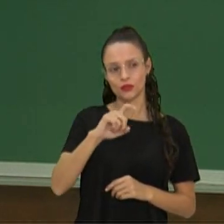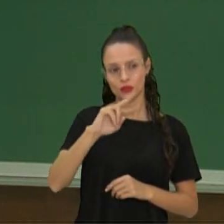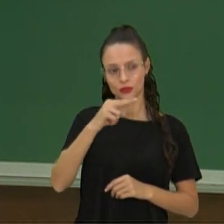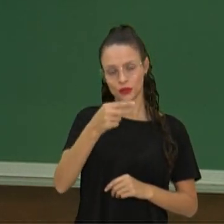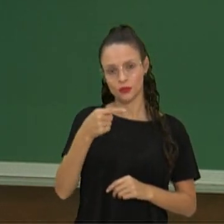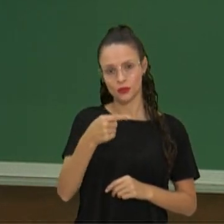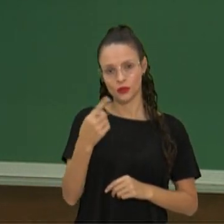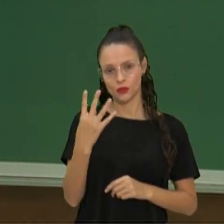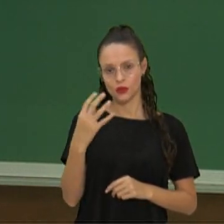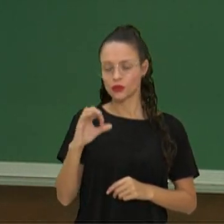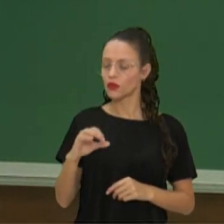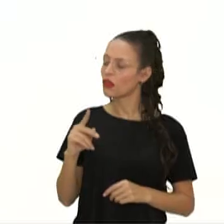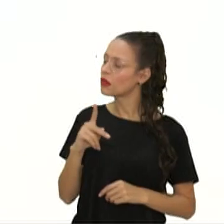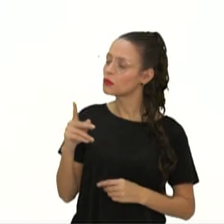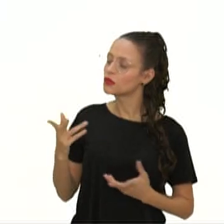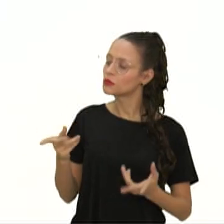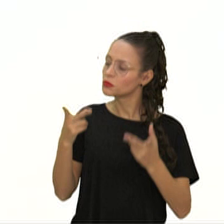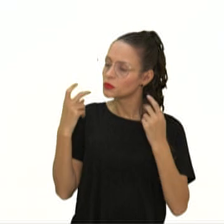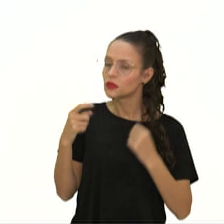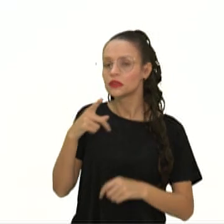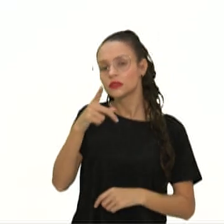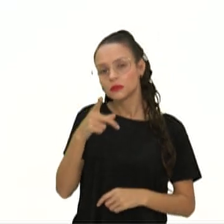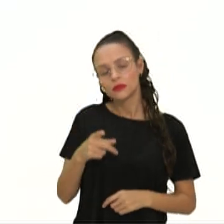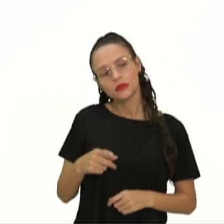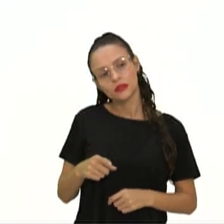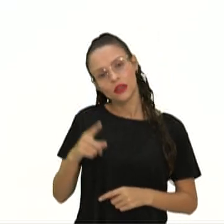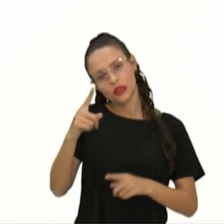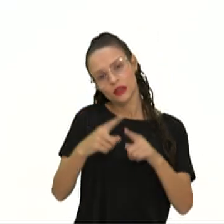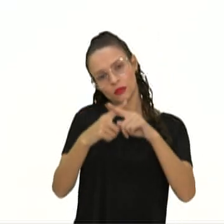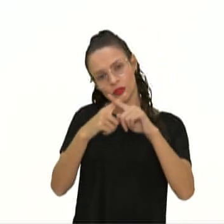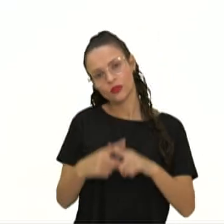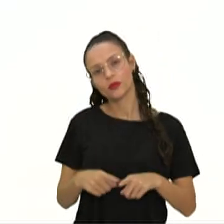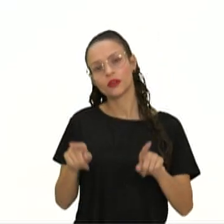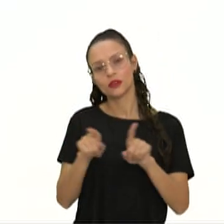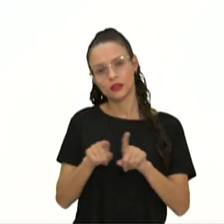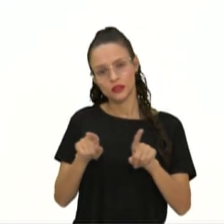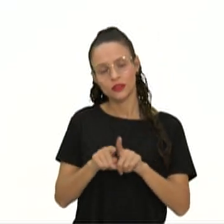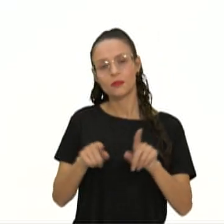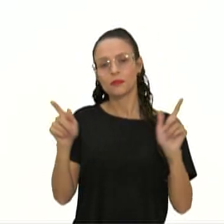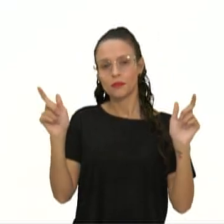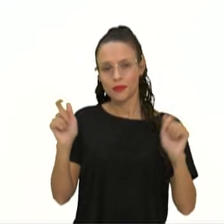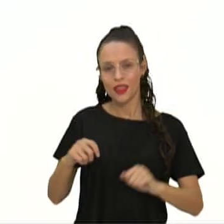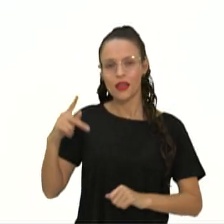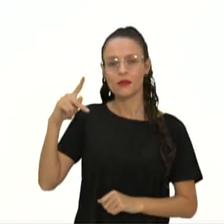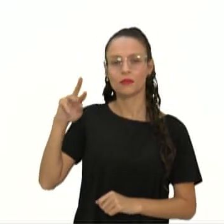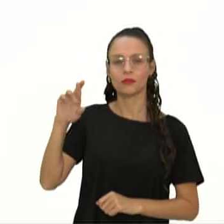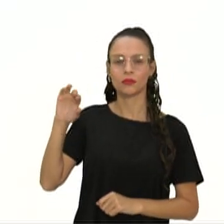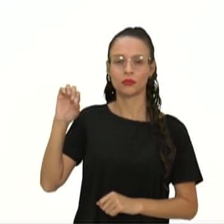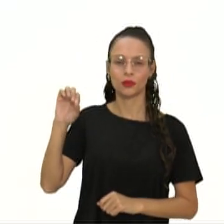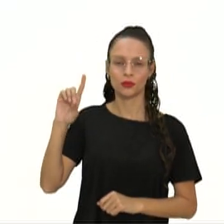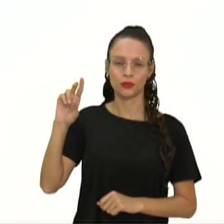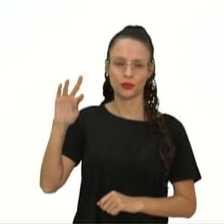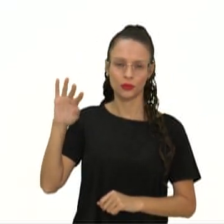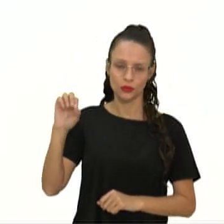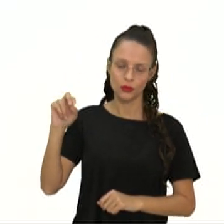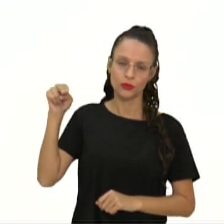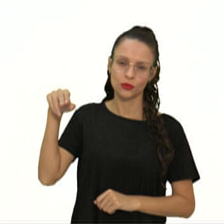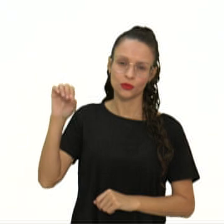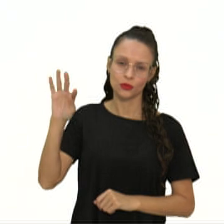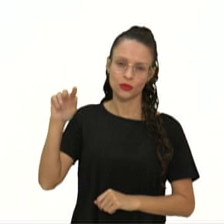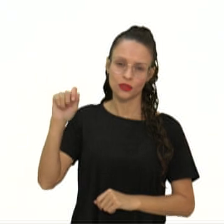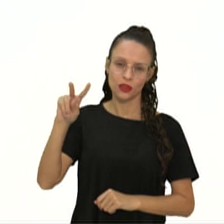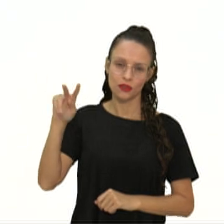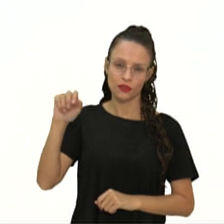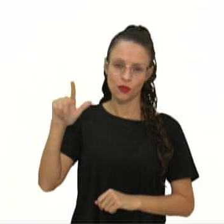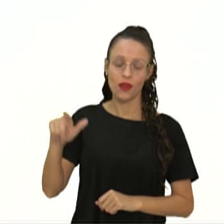49. A professora estava observando que essa multiplicação também é um produto notável. E qual que é a resposta para esse produto notável? Quadrado